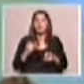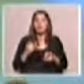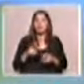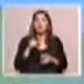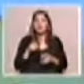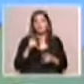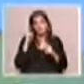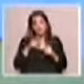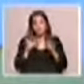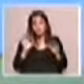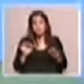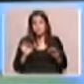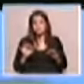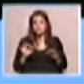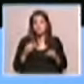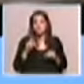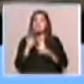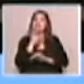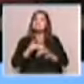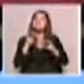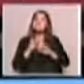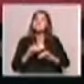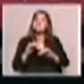com esse fim, que era ensinar